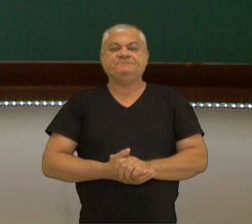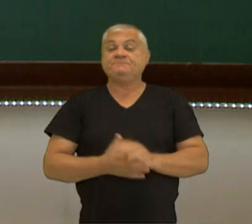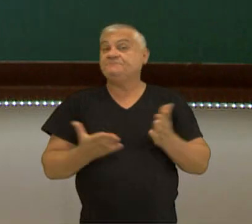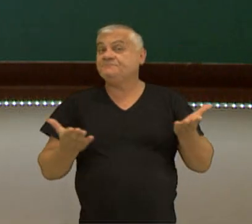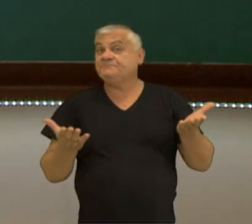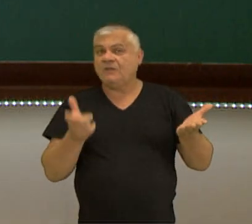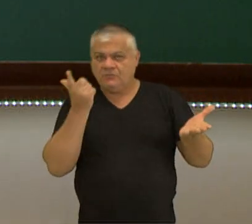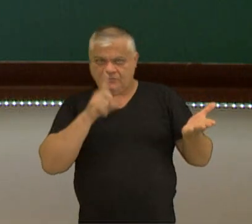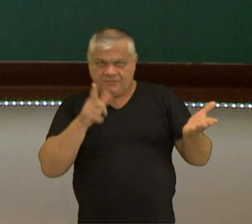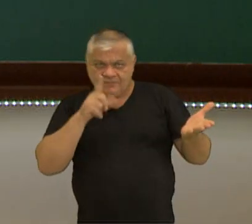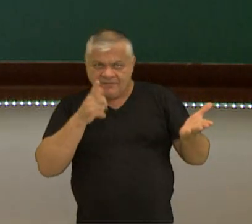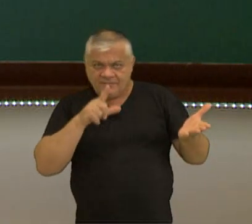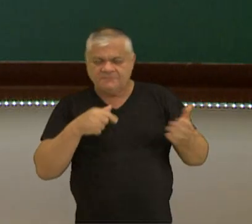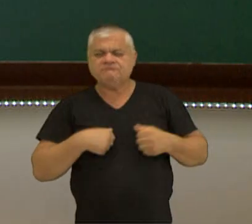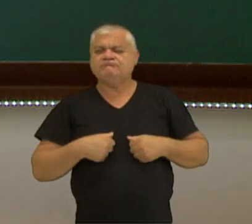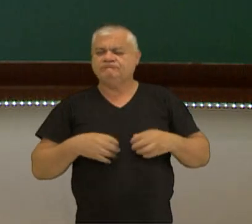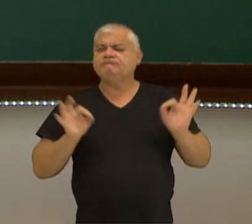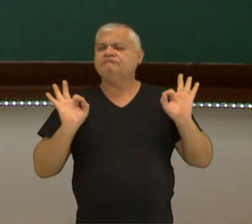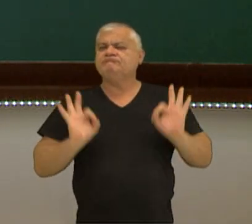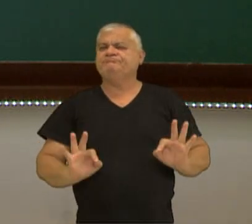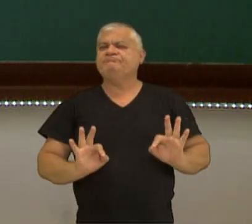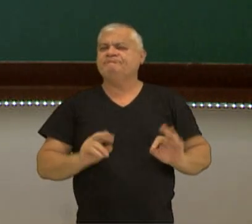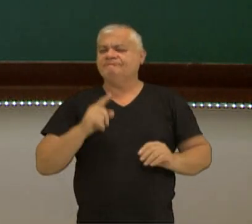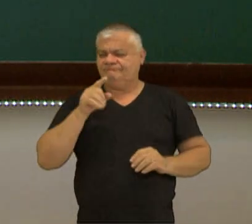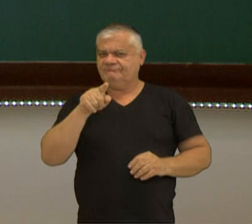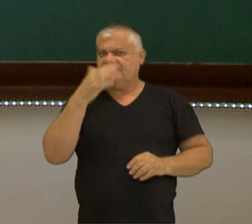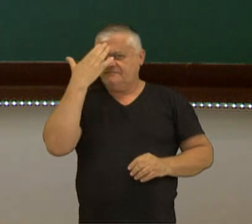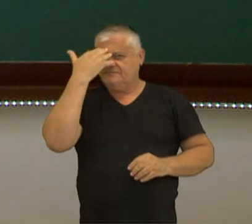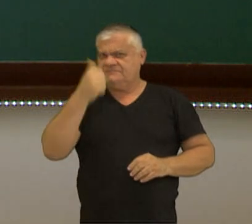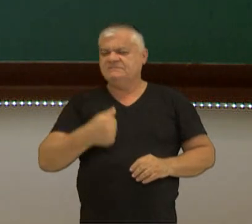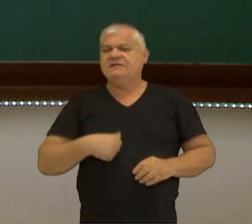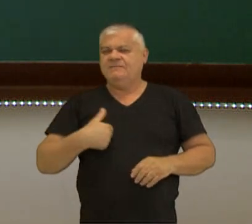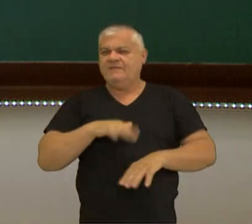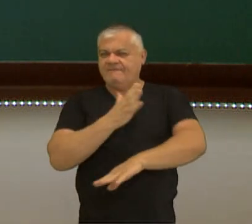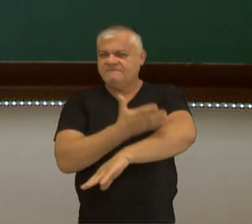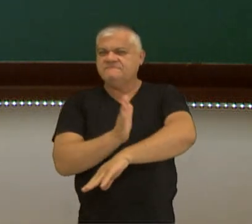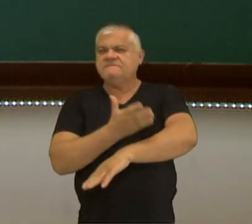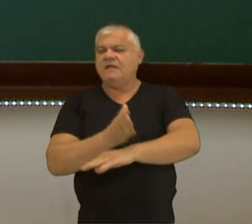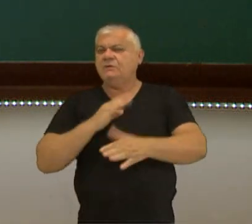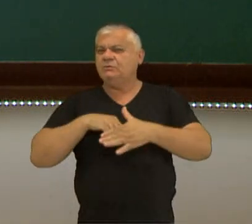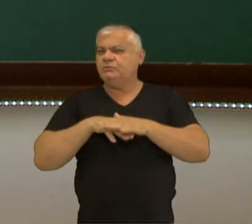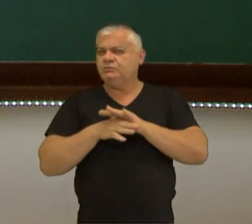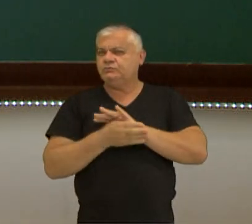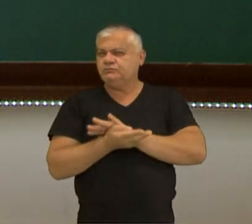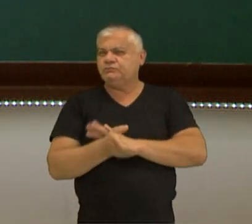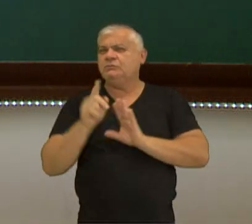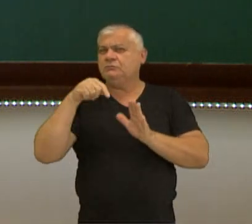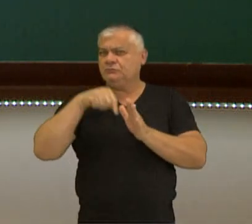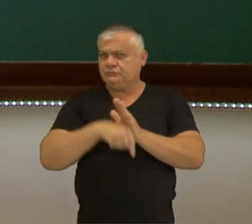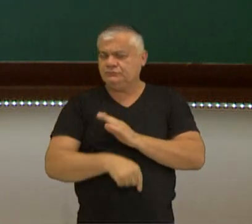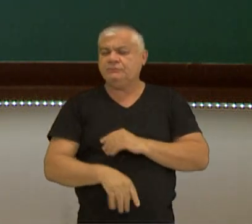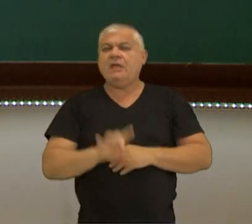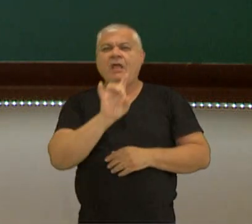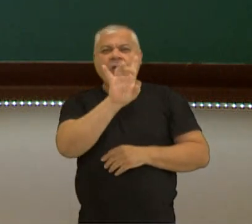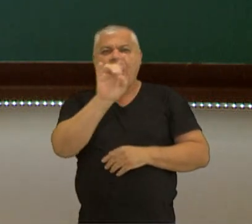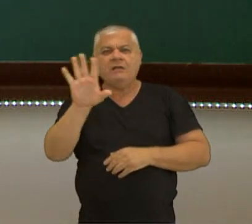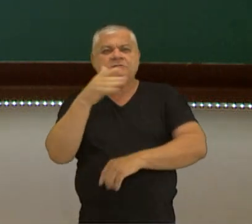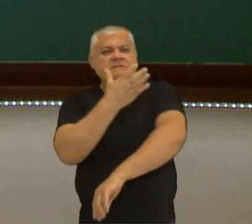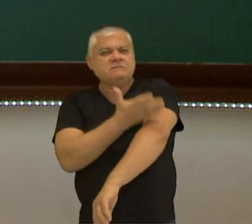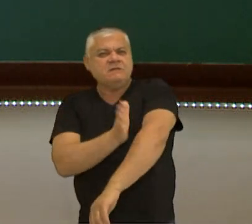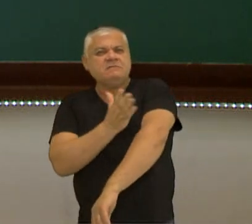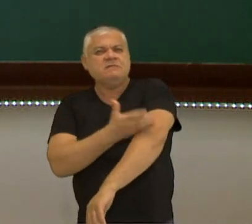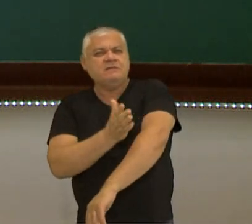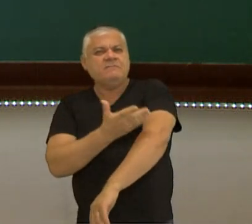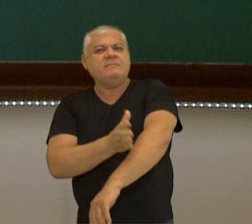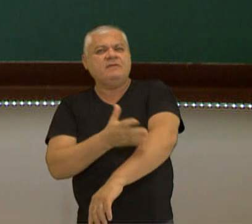E aí, galera, conseguiram? Tenho certeza que sim, né? Essas questões agora a gente está treinando e vamos aprofundando. A cada exercício a gente faz um